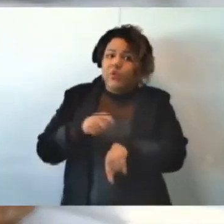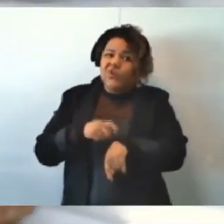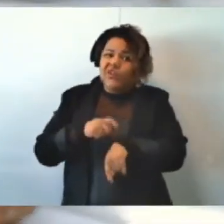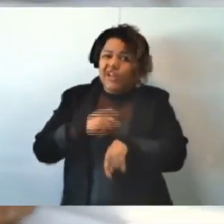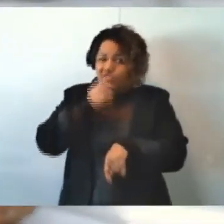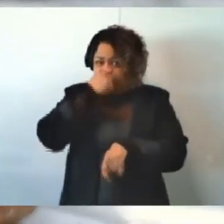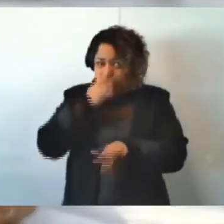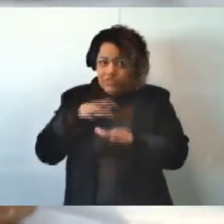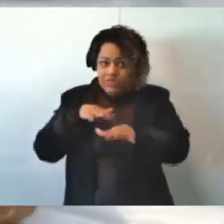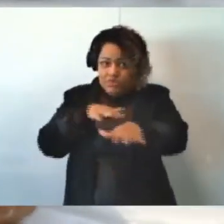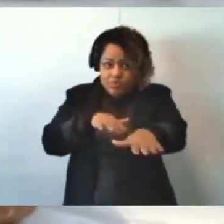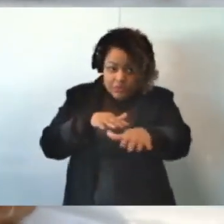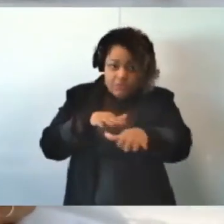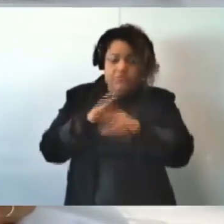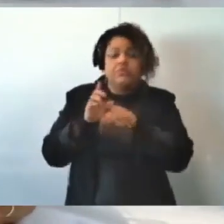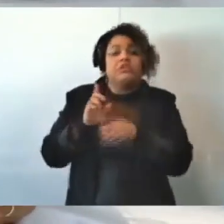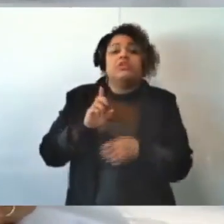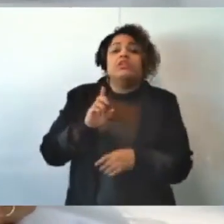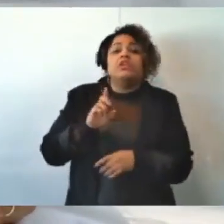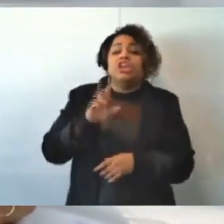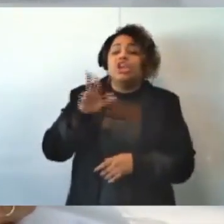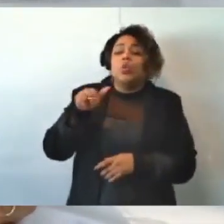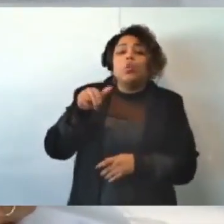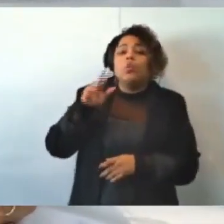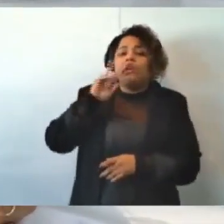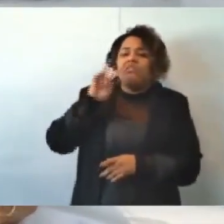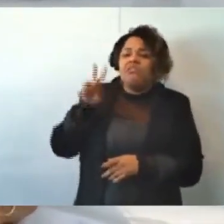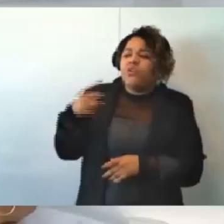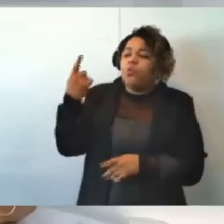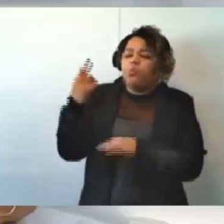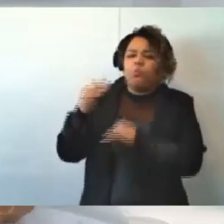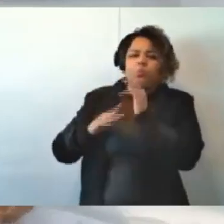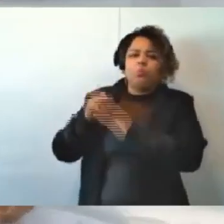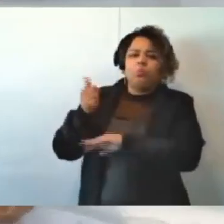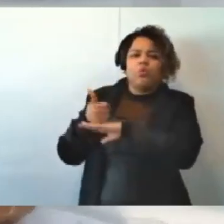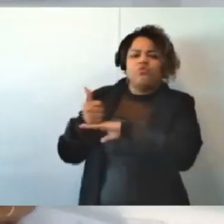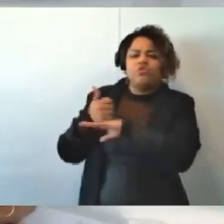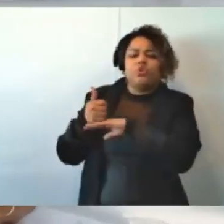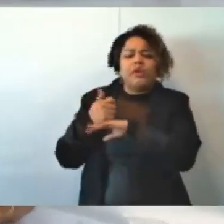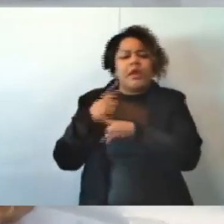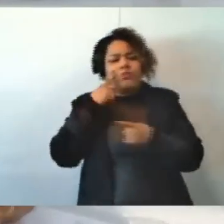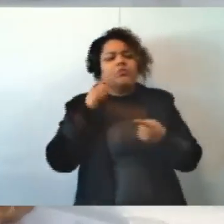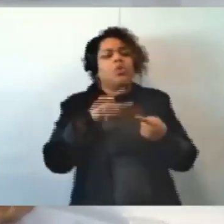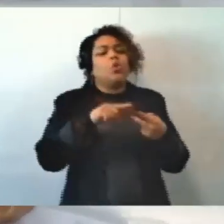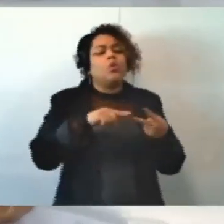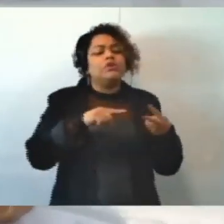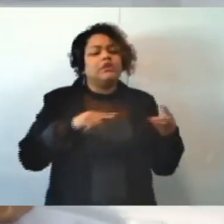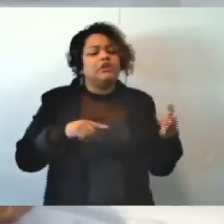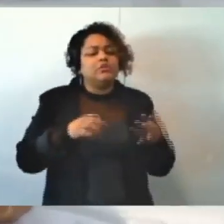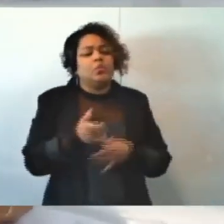trânsito fazendo contagem de carro, de residente, ou de morador, ou de